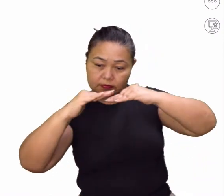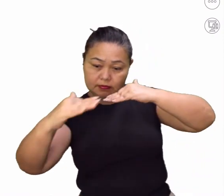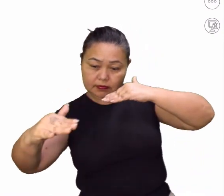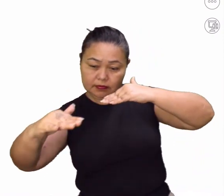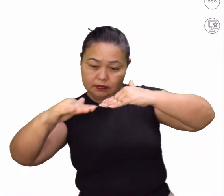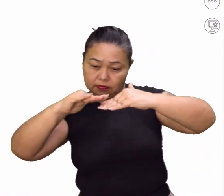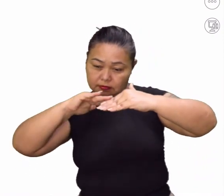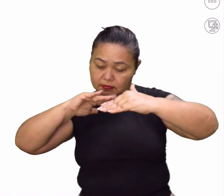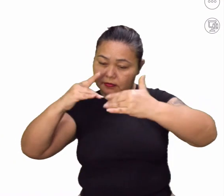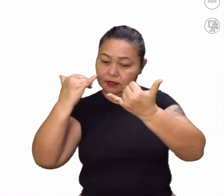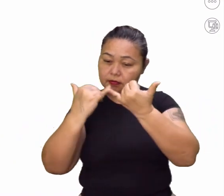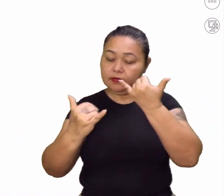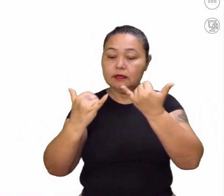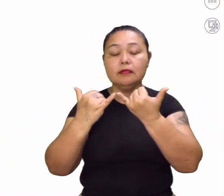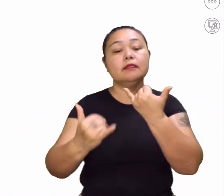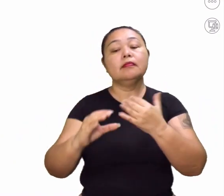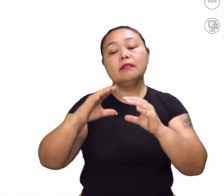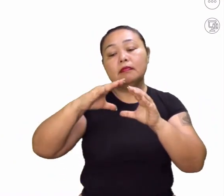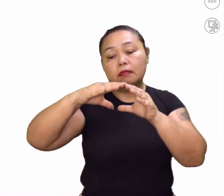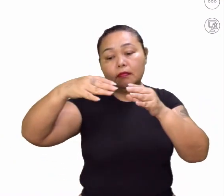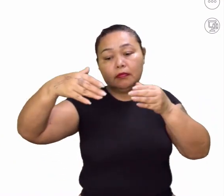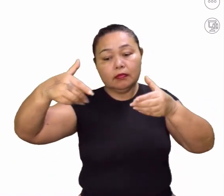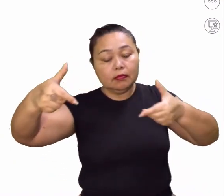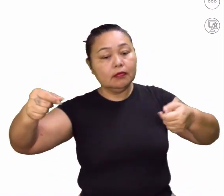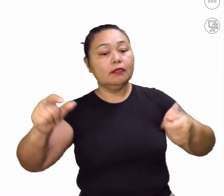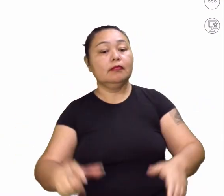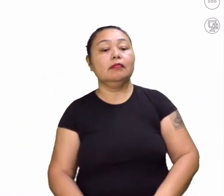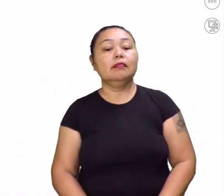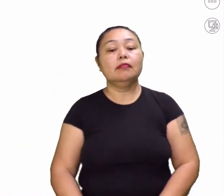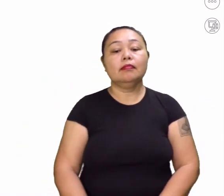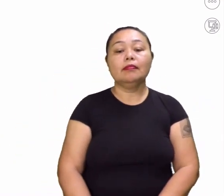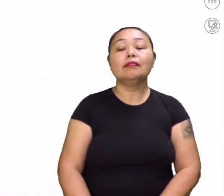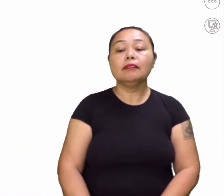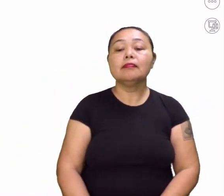elíptica, parecido com oval. Muito bem. Beleza? Vamos lá.